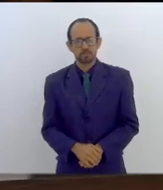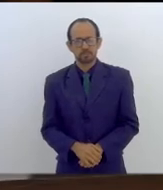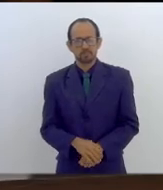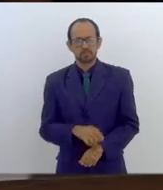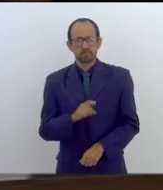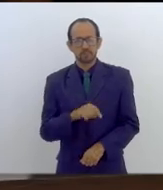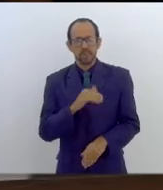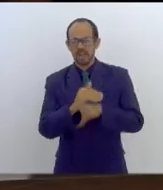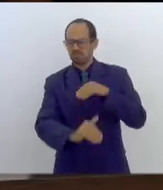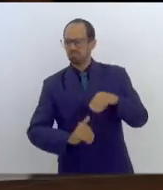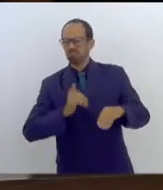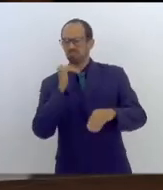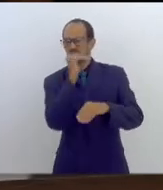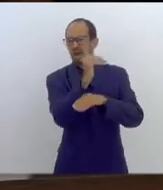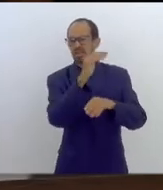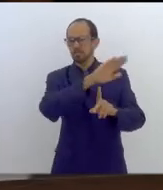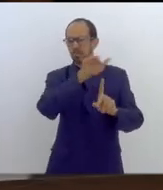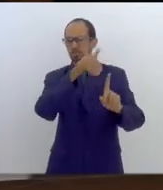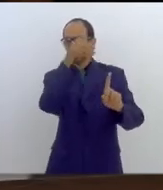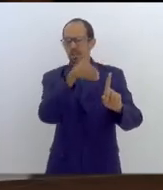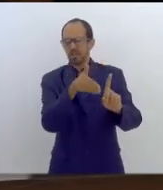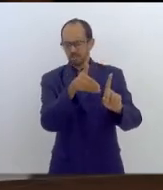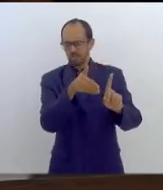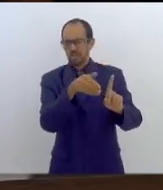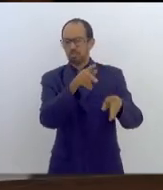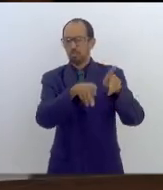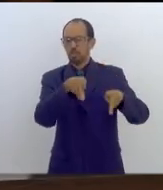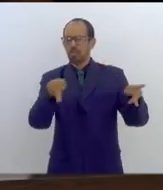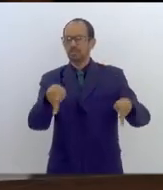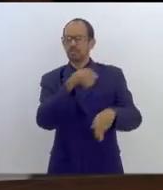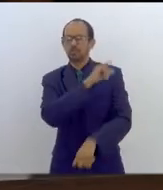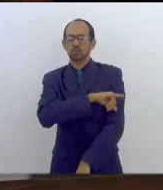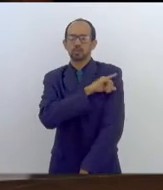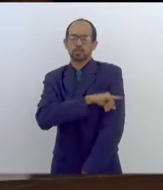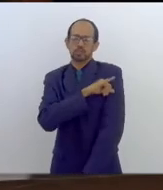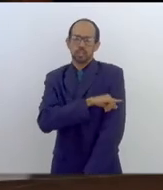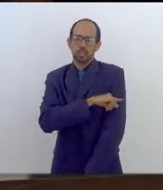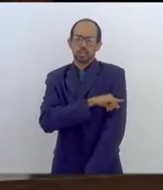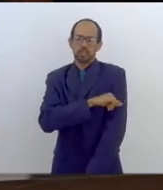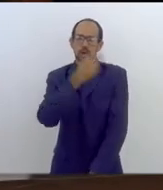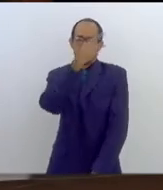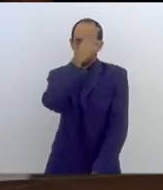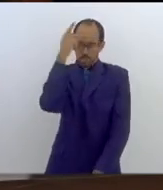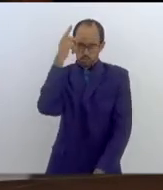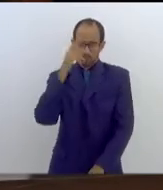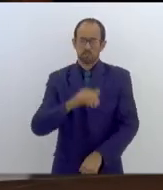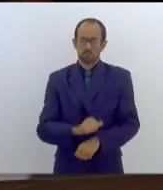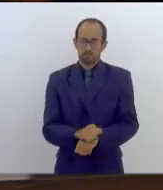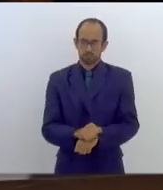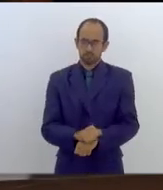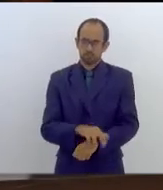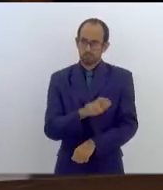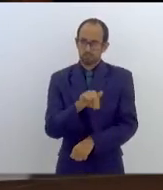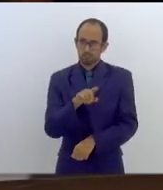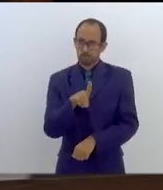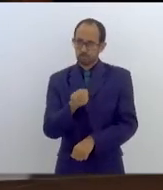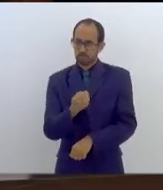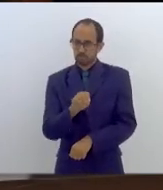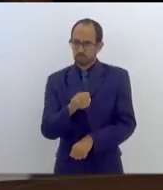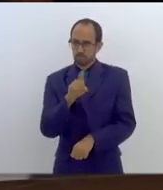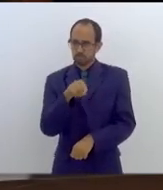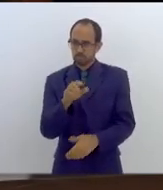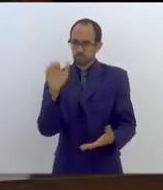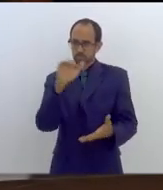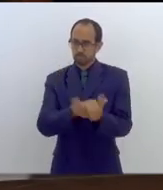máximo homenagem do povo desse estado a uma personalidade o Ricardo é